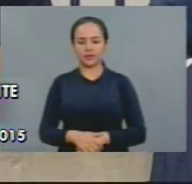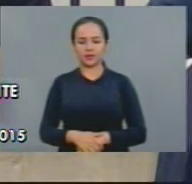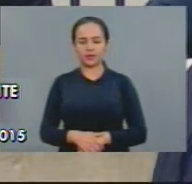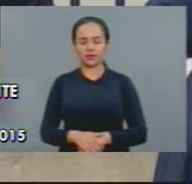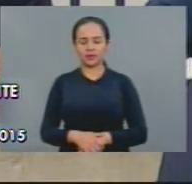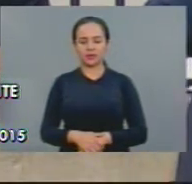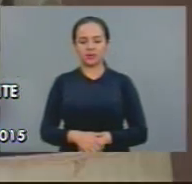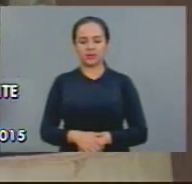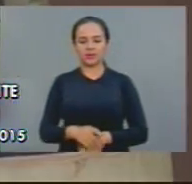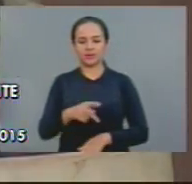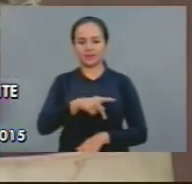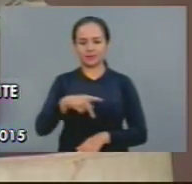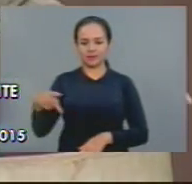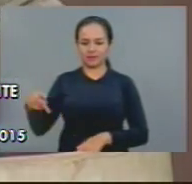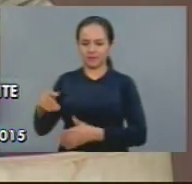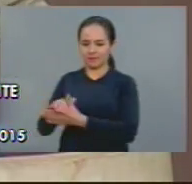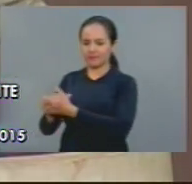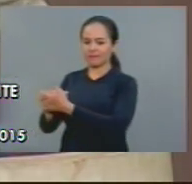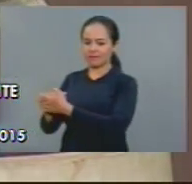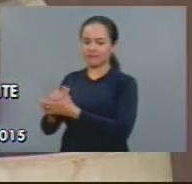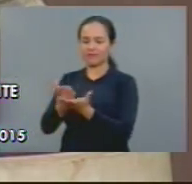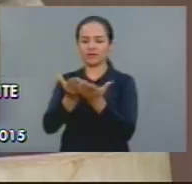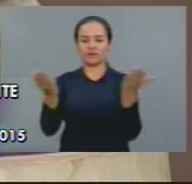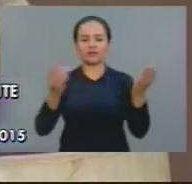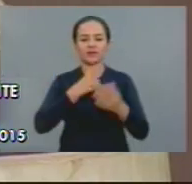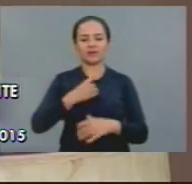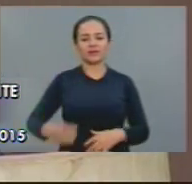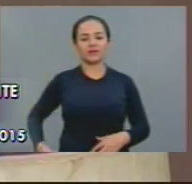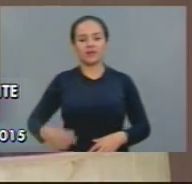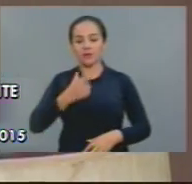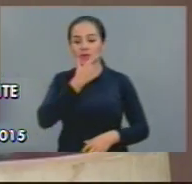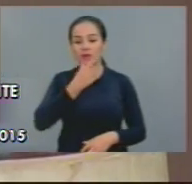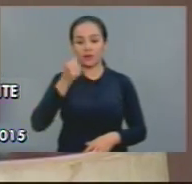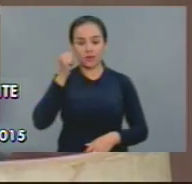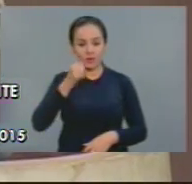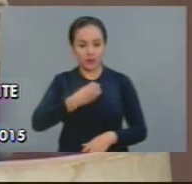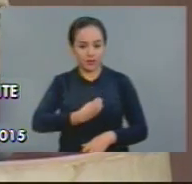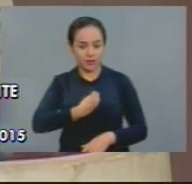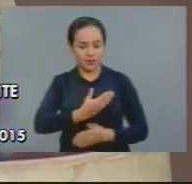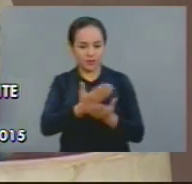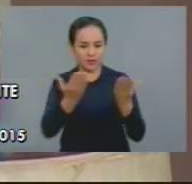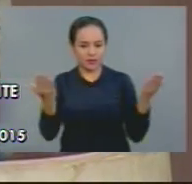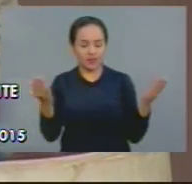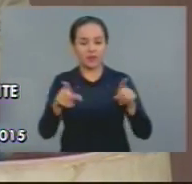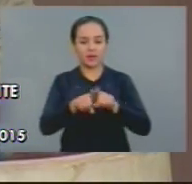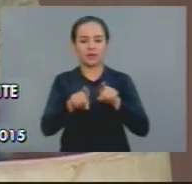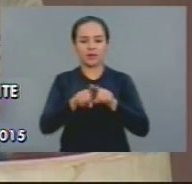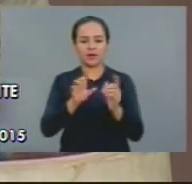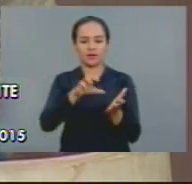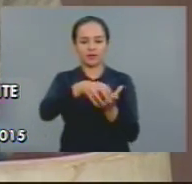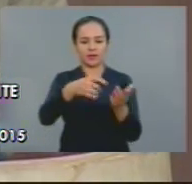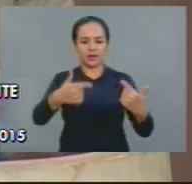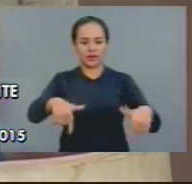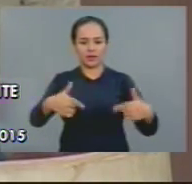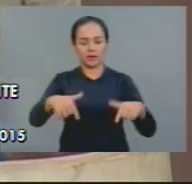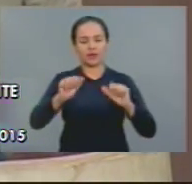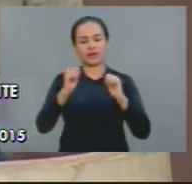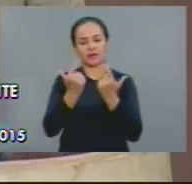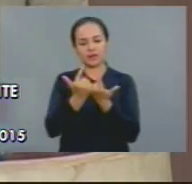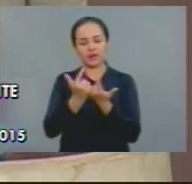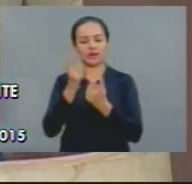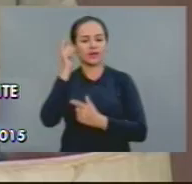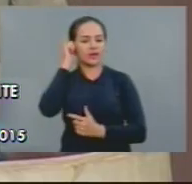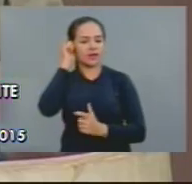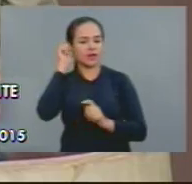Senhor presidente, senhoras deputadas, senhores deputados, aos trabalhadores aqui da casa, da TV, da